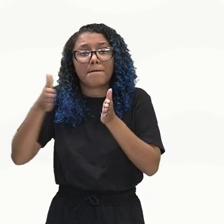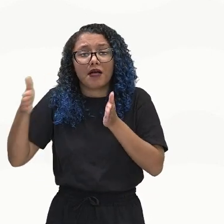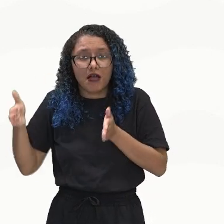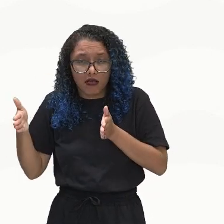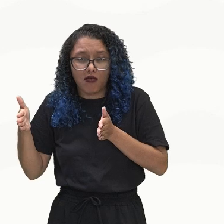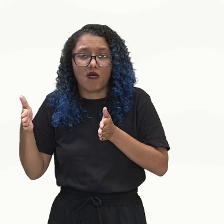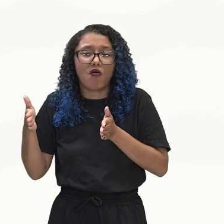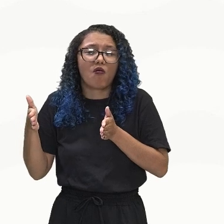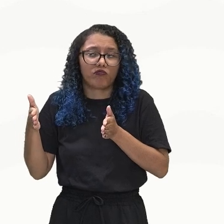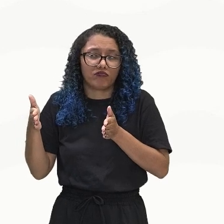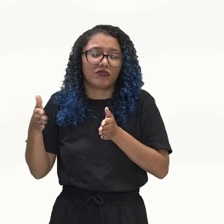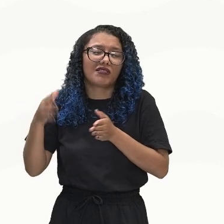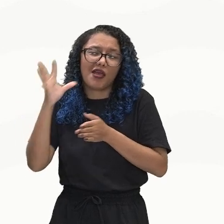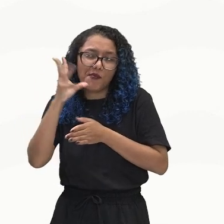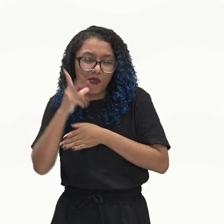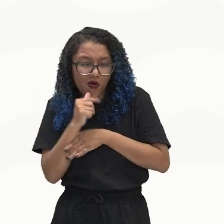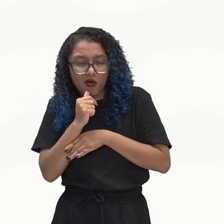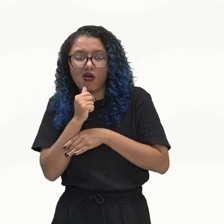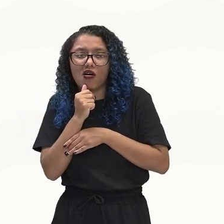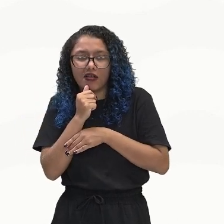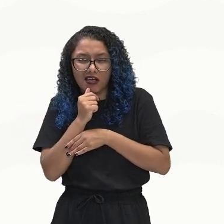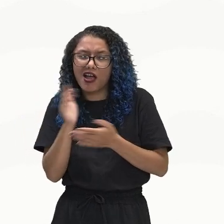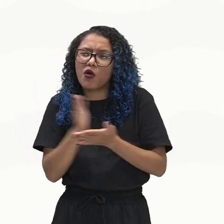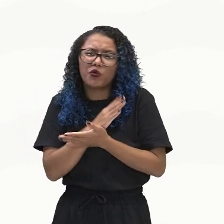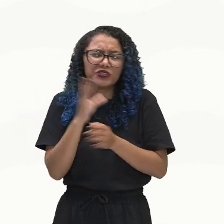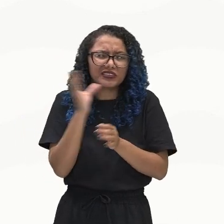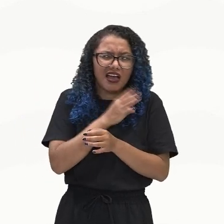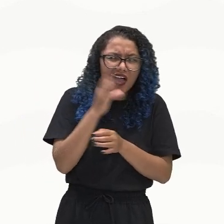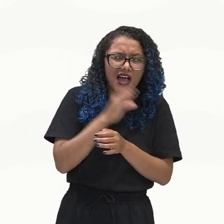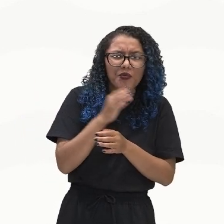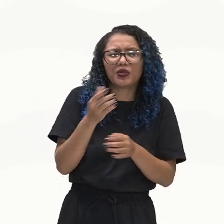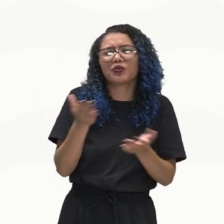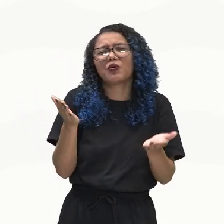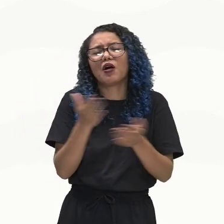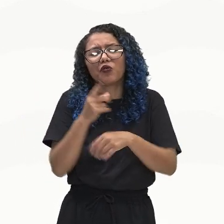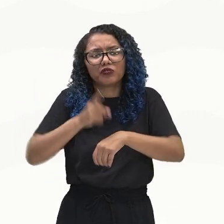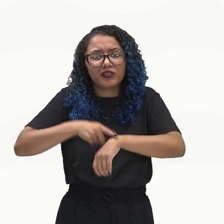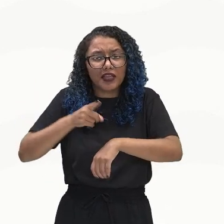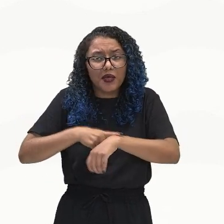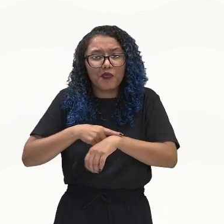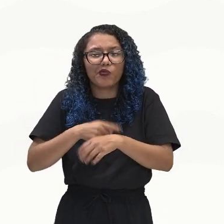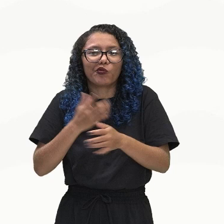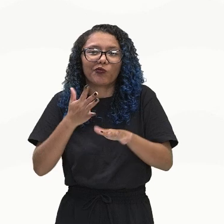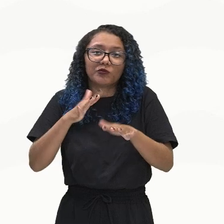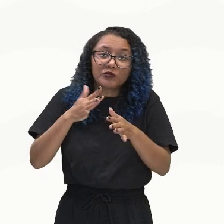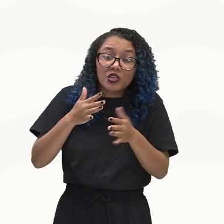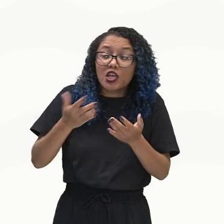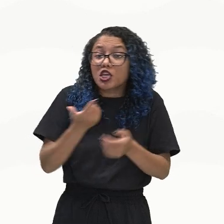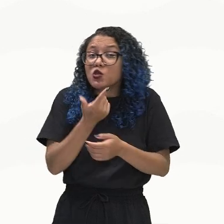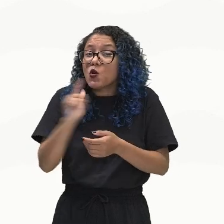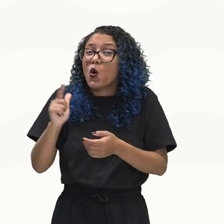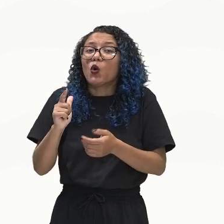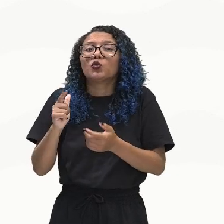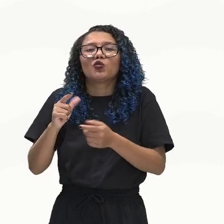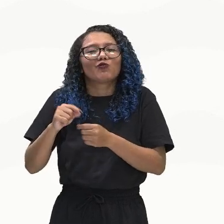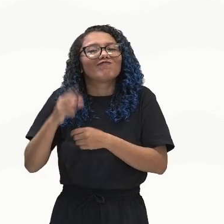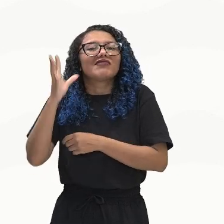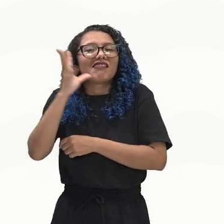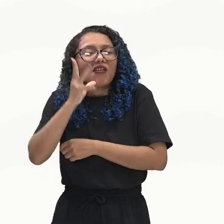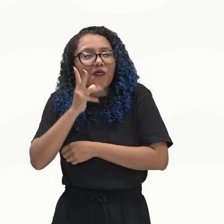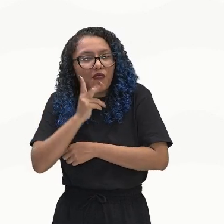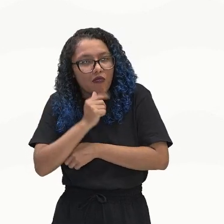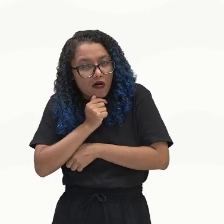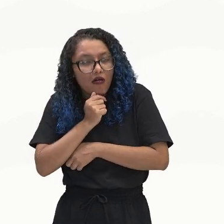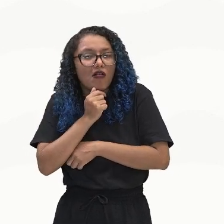mais rápidas, umas que vão demandar um tempo mediano e aquelas que irão demorar. Então, todas essas metas devem